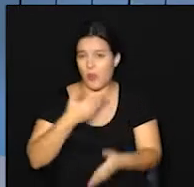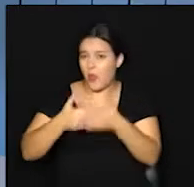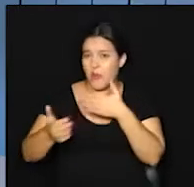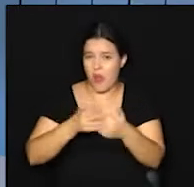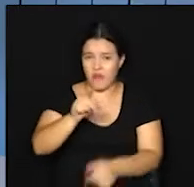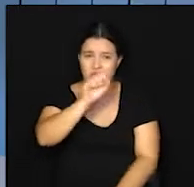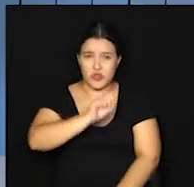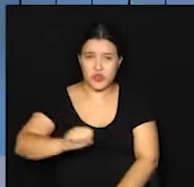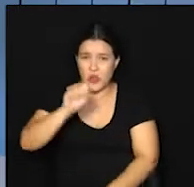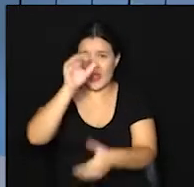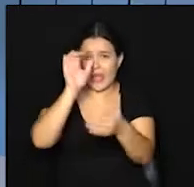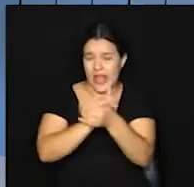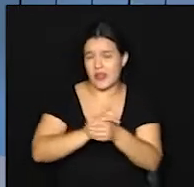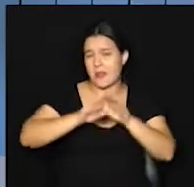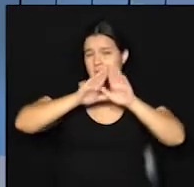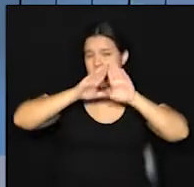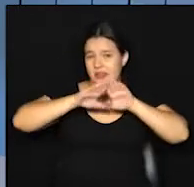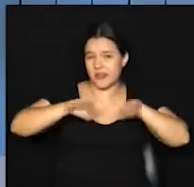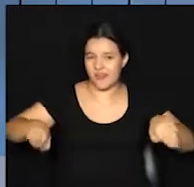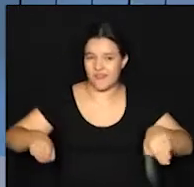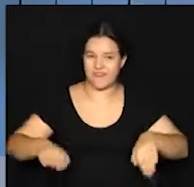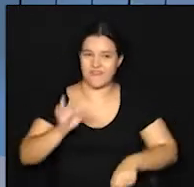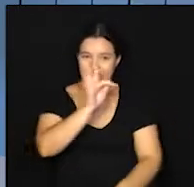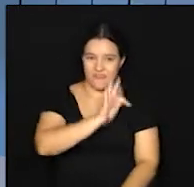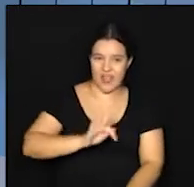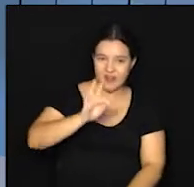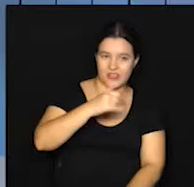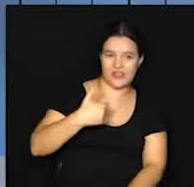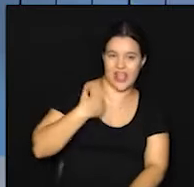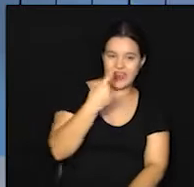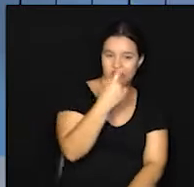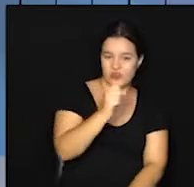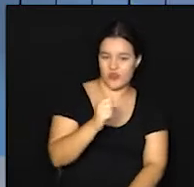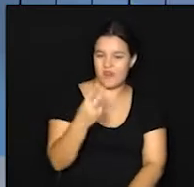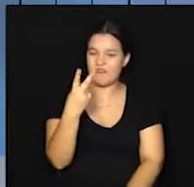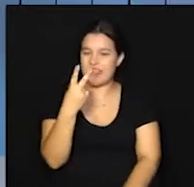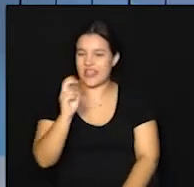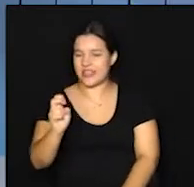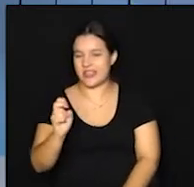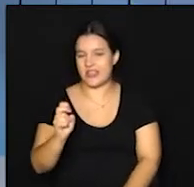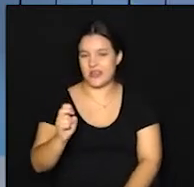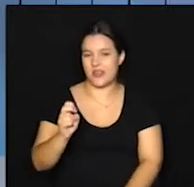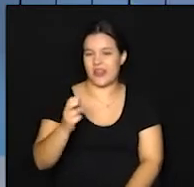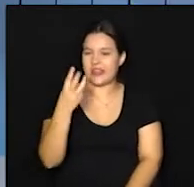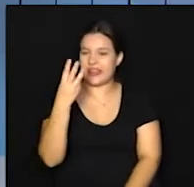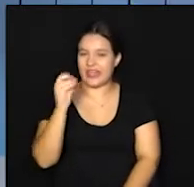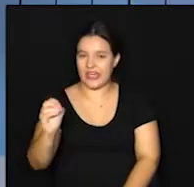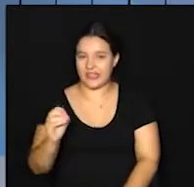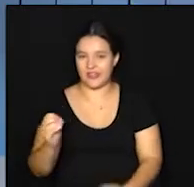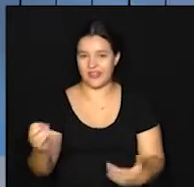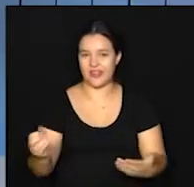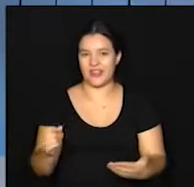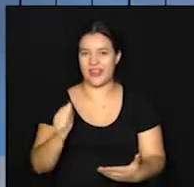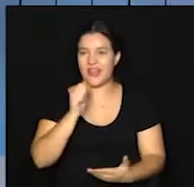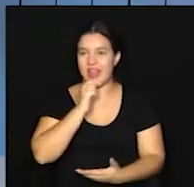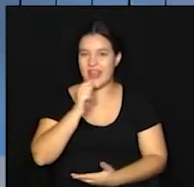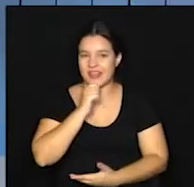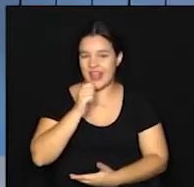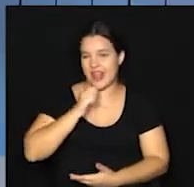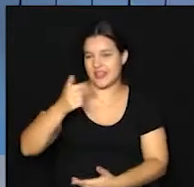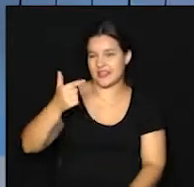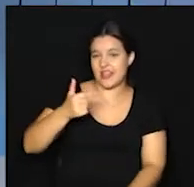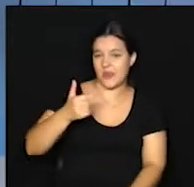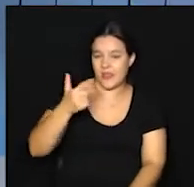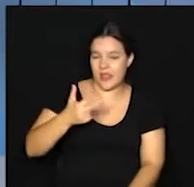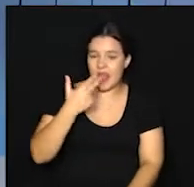se você é separado, se você entrou na faculdade com 18, com 25 anos, se com 30 anos você ainda não tem uma segunda, uma